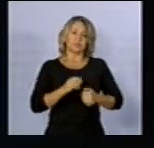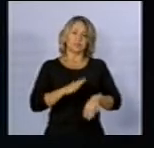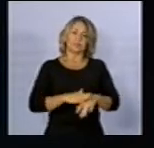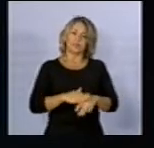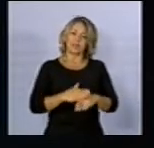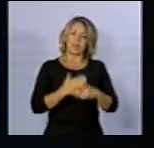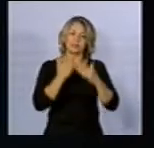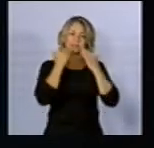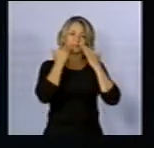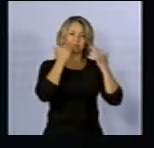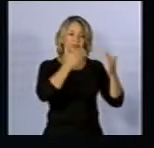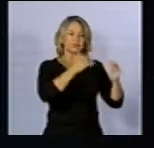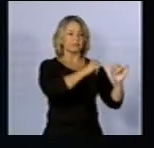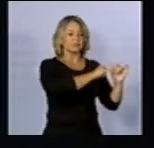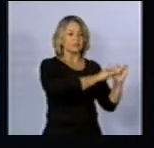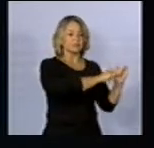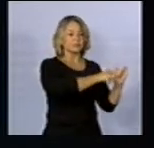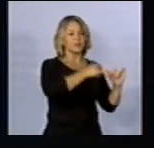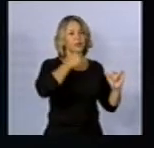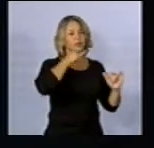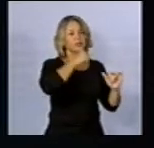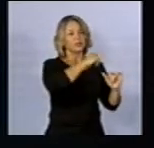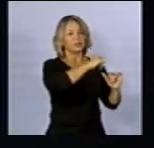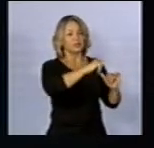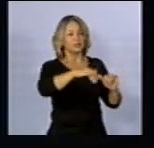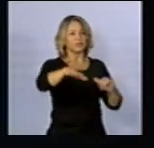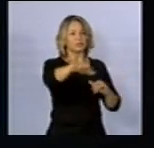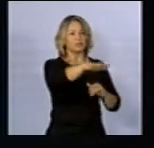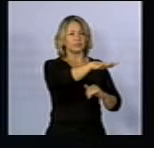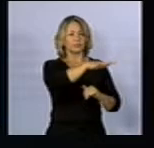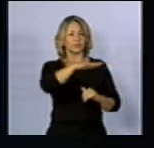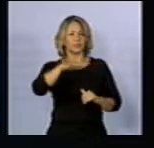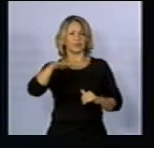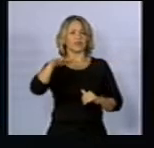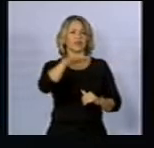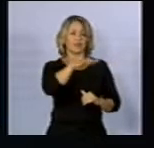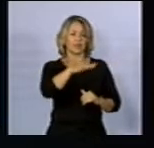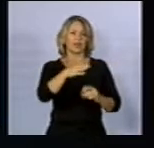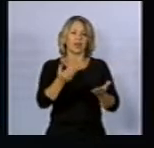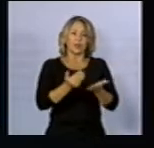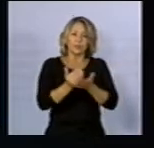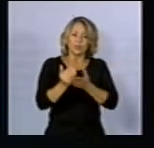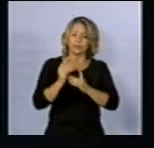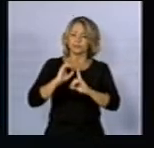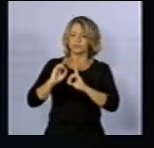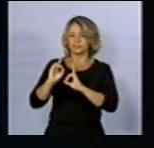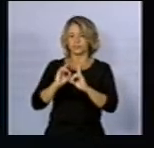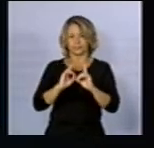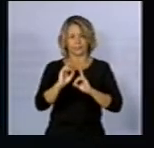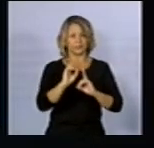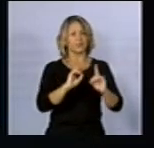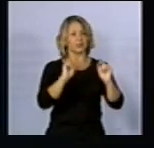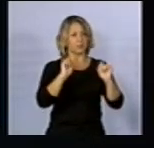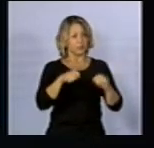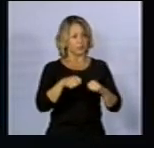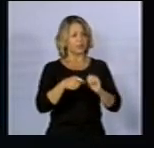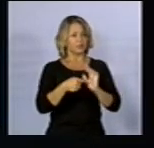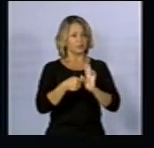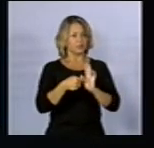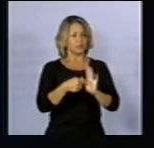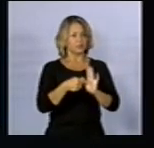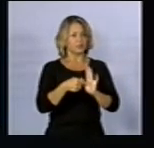tipo de exposição, é um ponto de discussão, isso poderia trazer